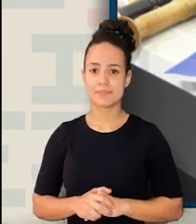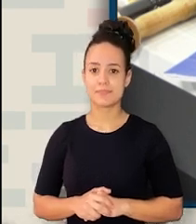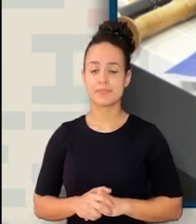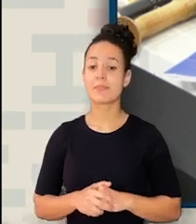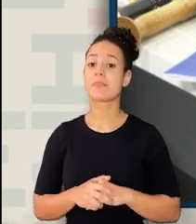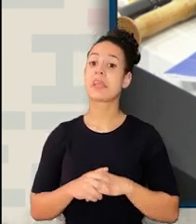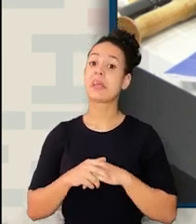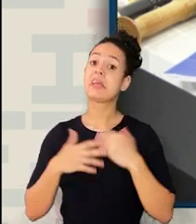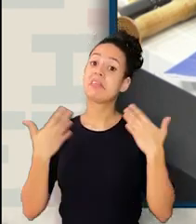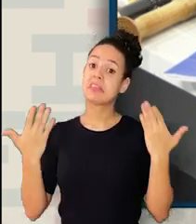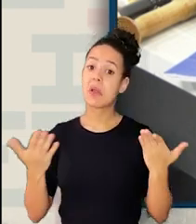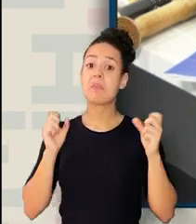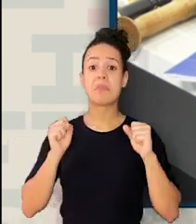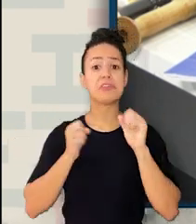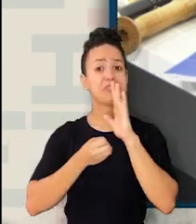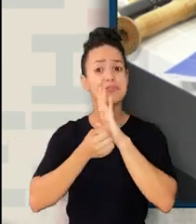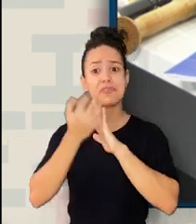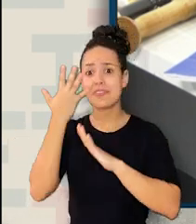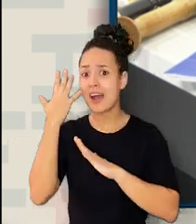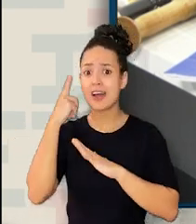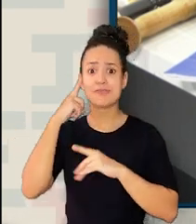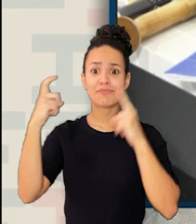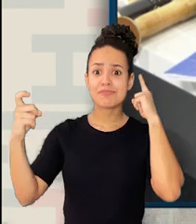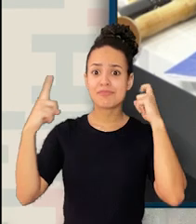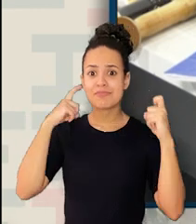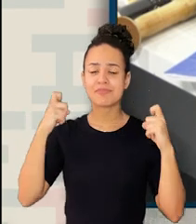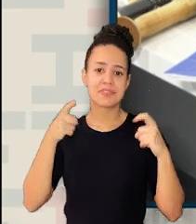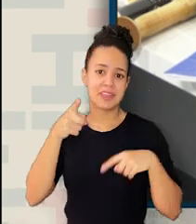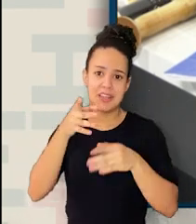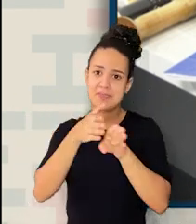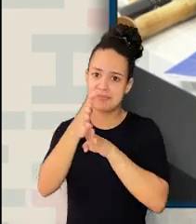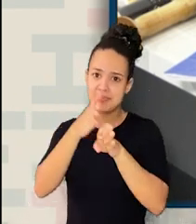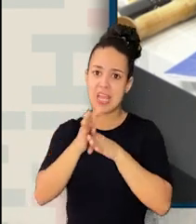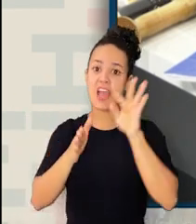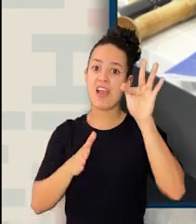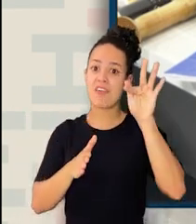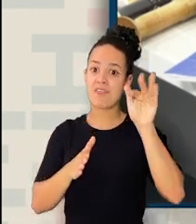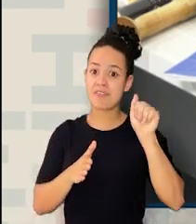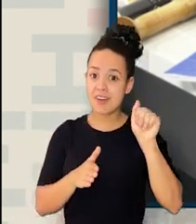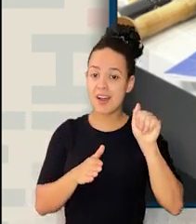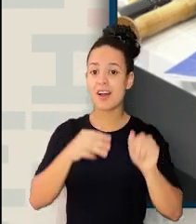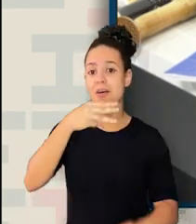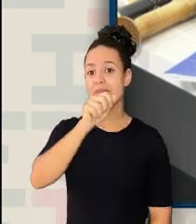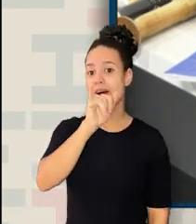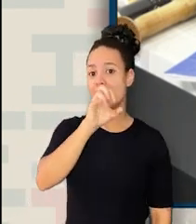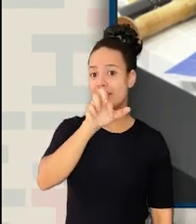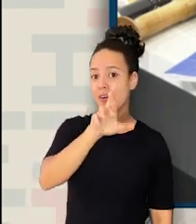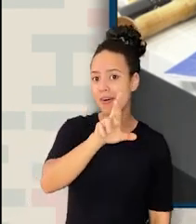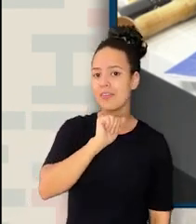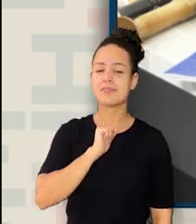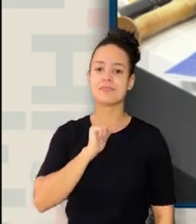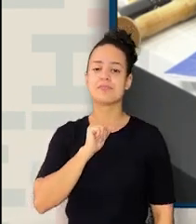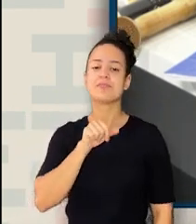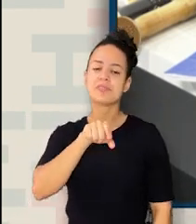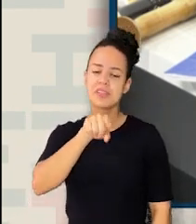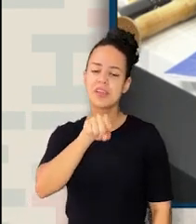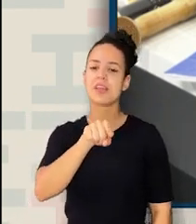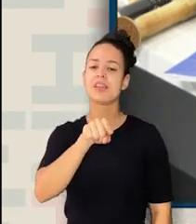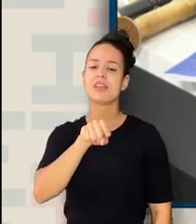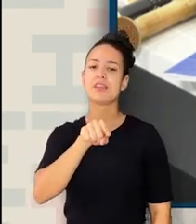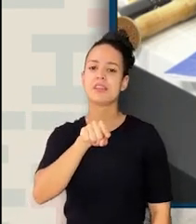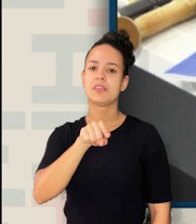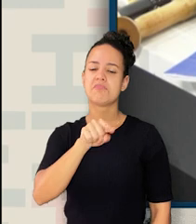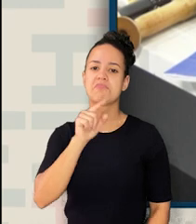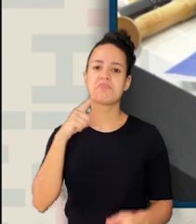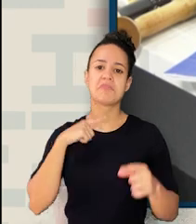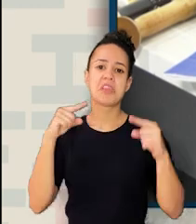E aí você pode fazer com várias tonalidades, como ele sugere aí, fazer em Fá maior. E isso vale para